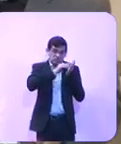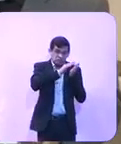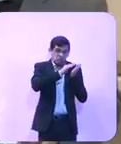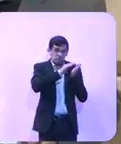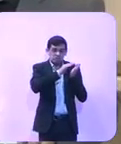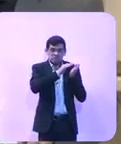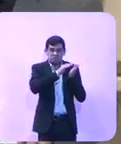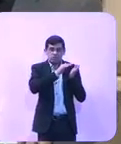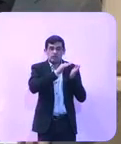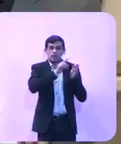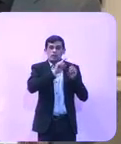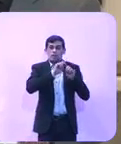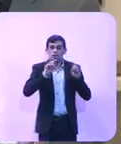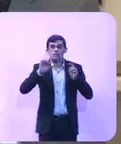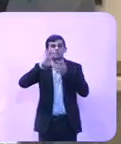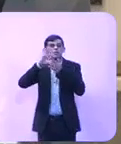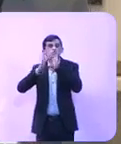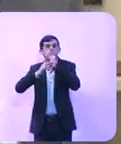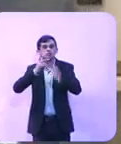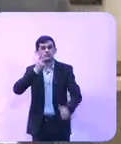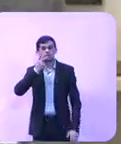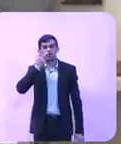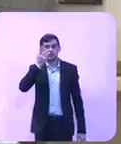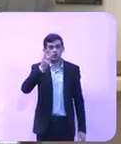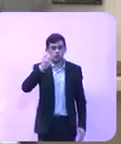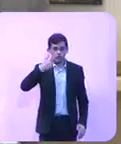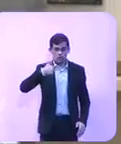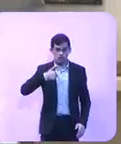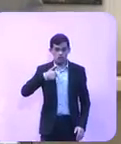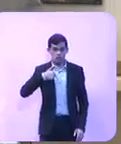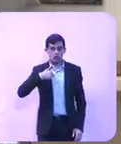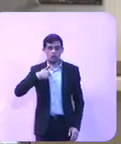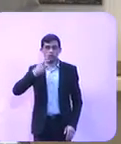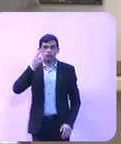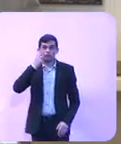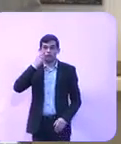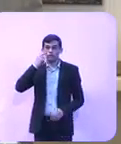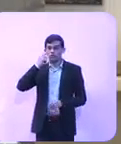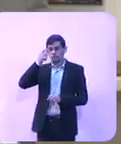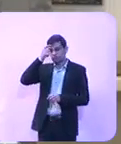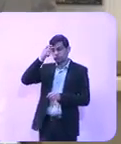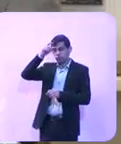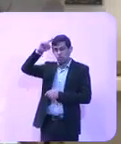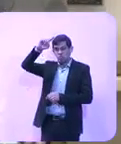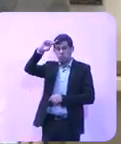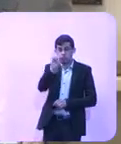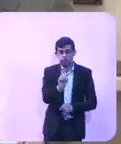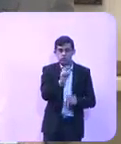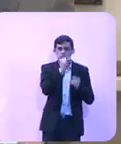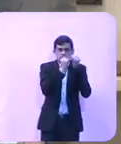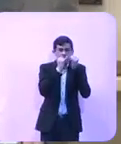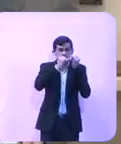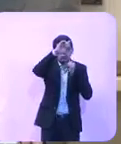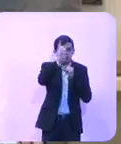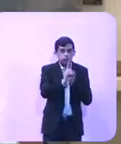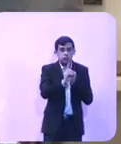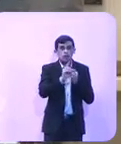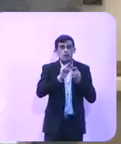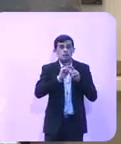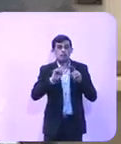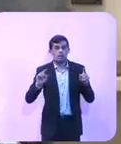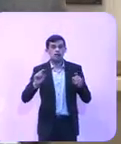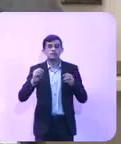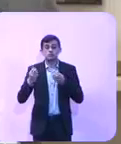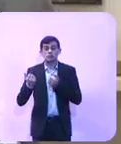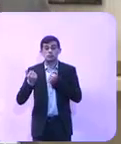submetem a nós. E Jesus lhes disse: eu via Satanás caindo do céu como um relâmpago. Eis que